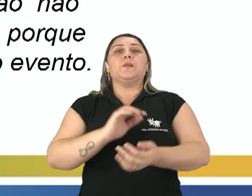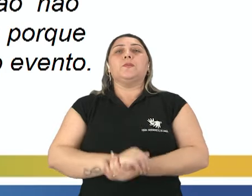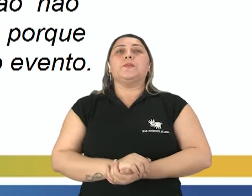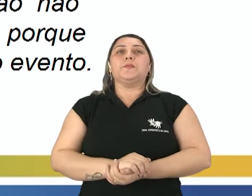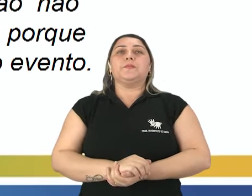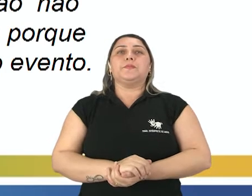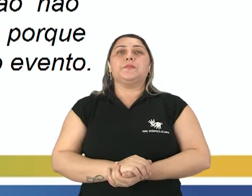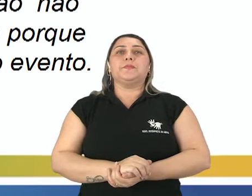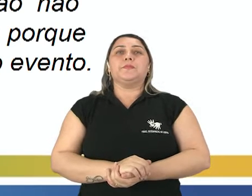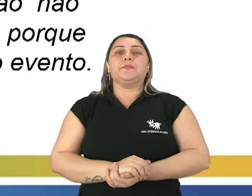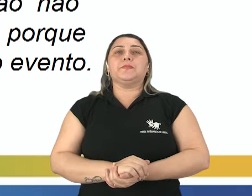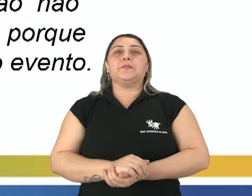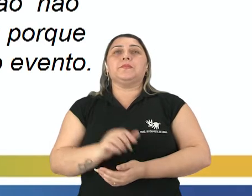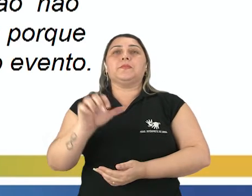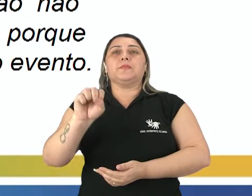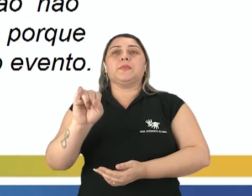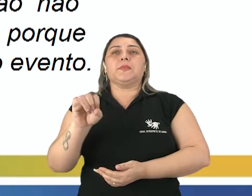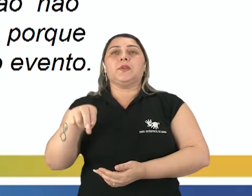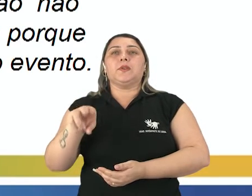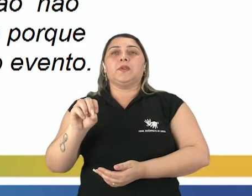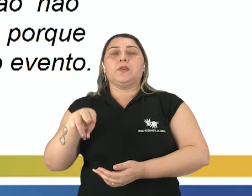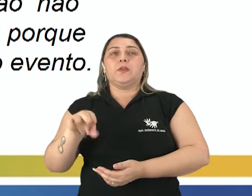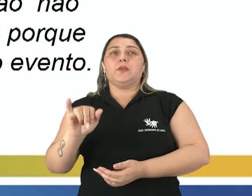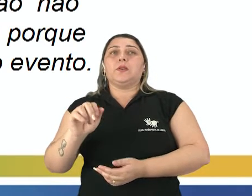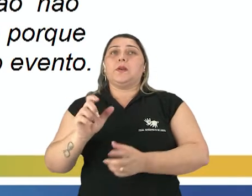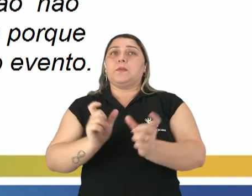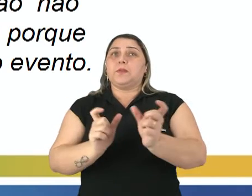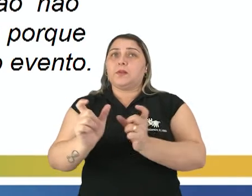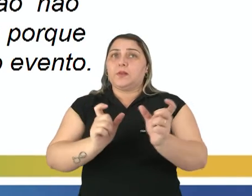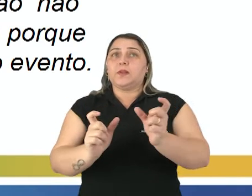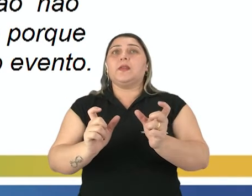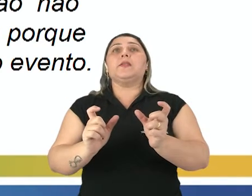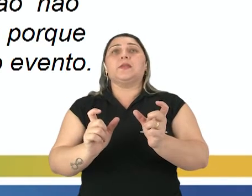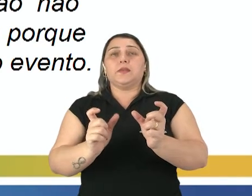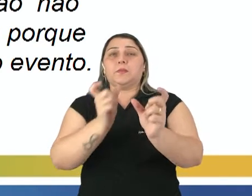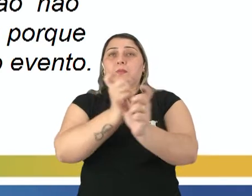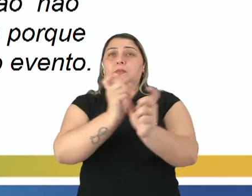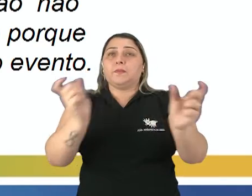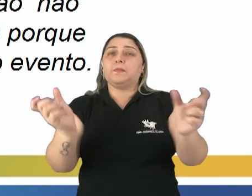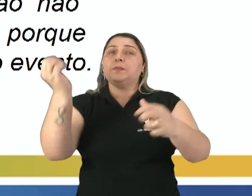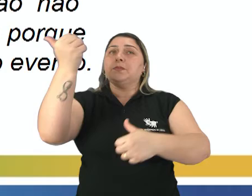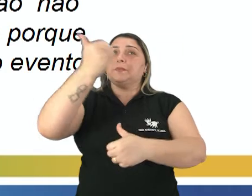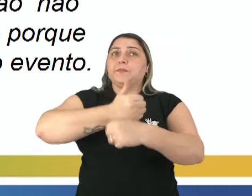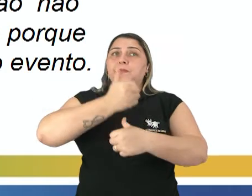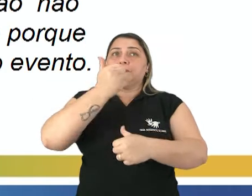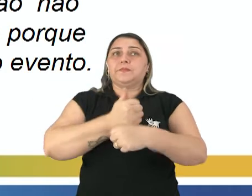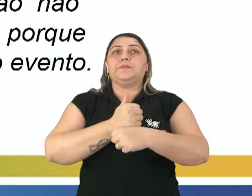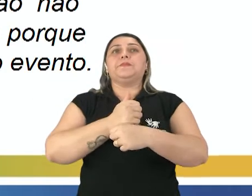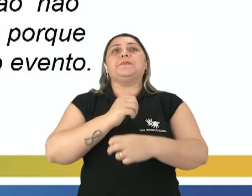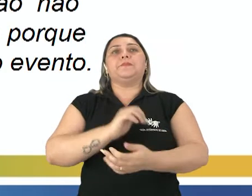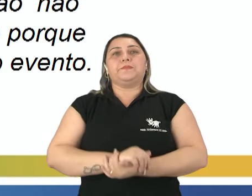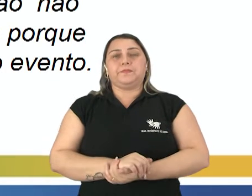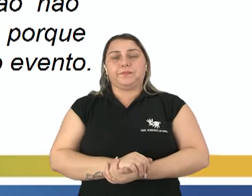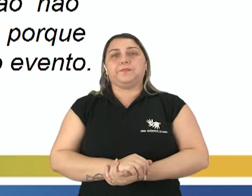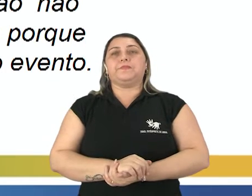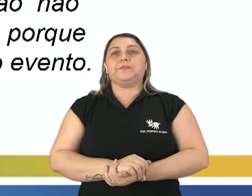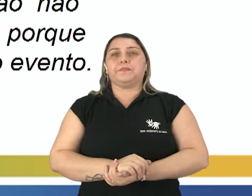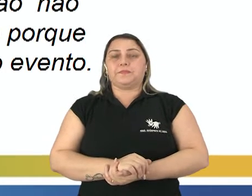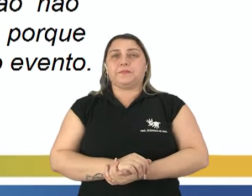Sinonímia. Emprega-se palavras e expressões sinônimas para substituir. Ainda, aqui nós estamos falando